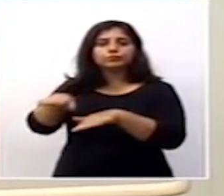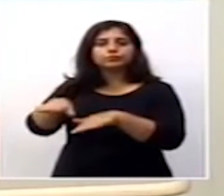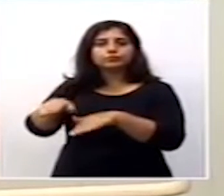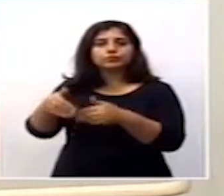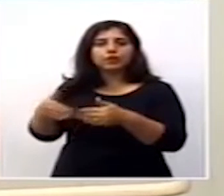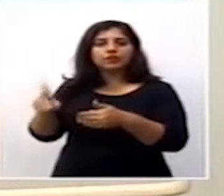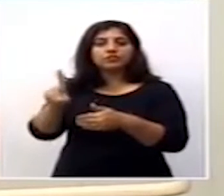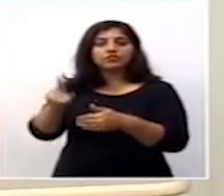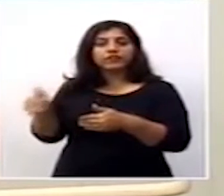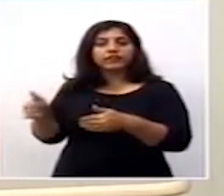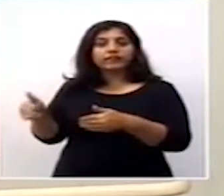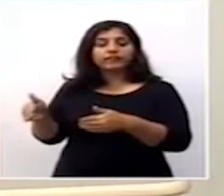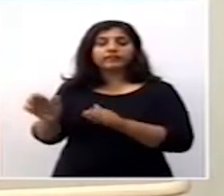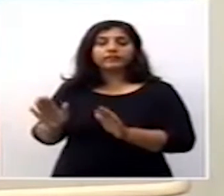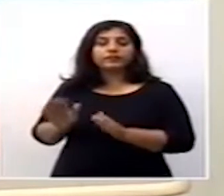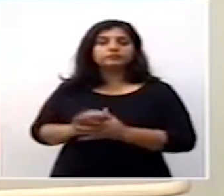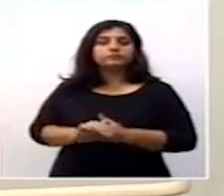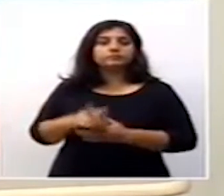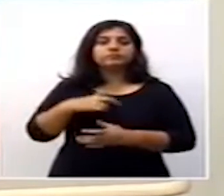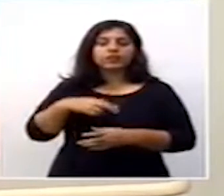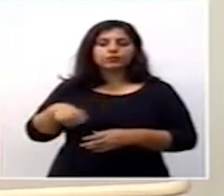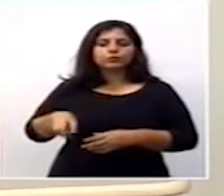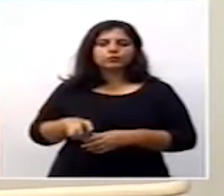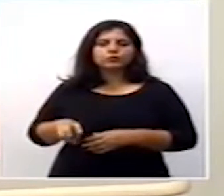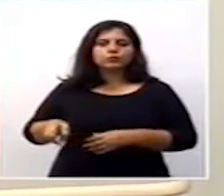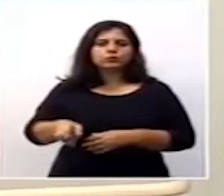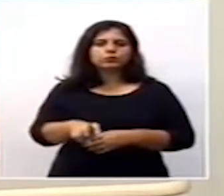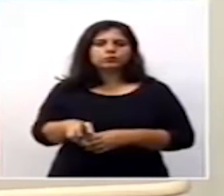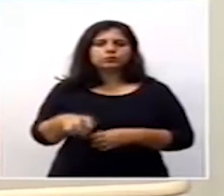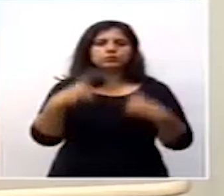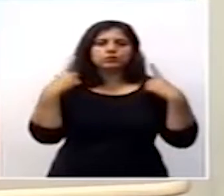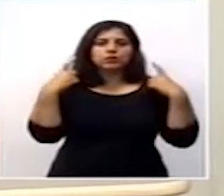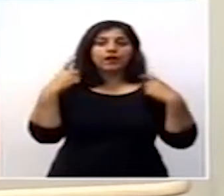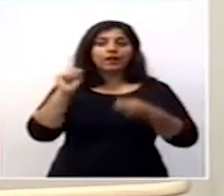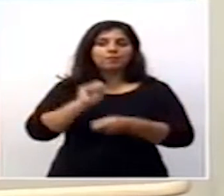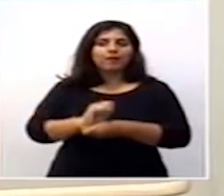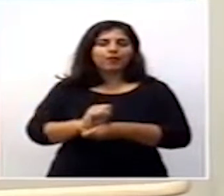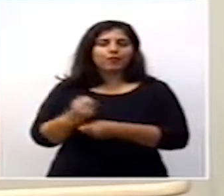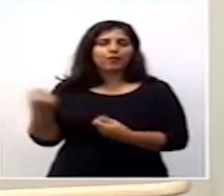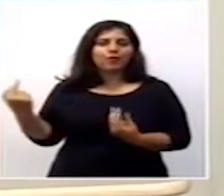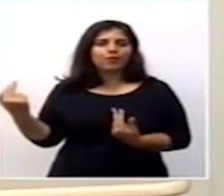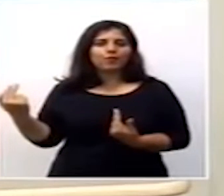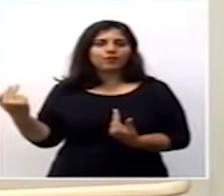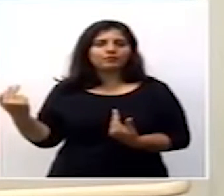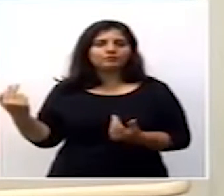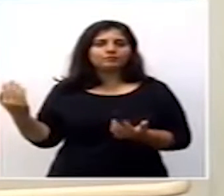à sua direita. Ela estava rastejando, mas agora ela parou.